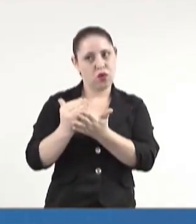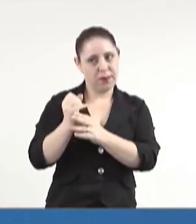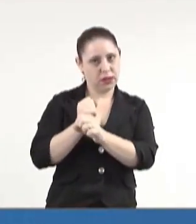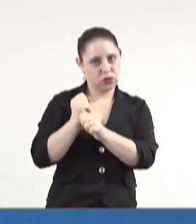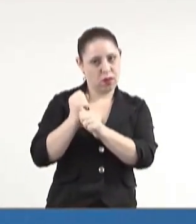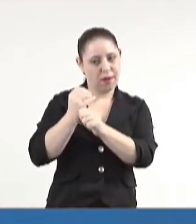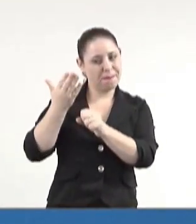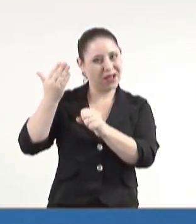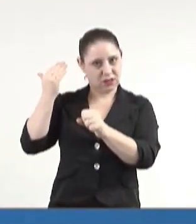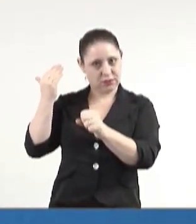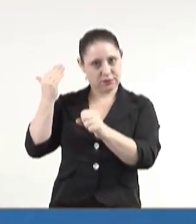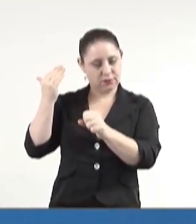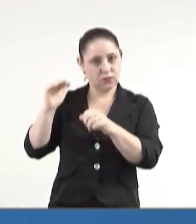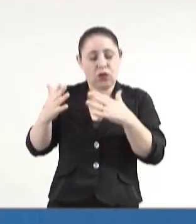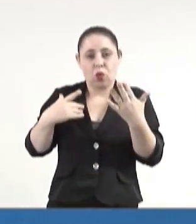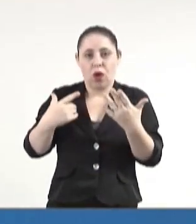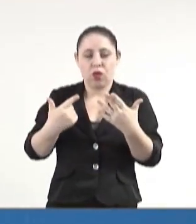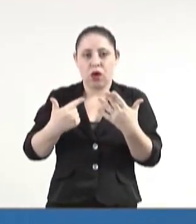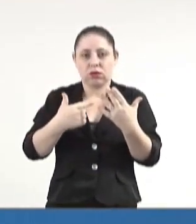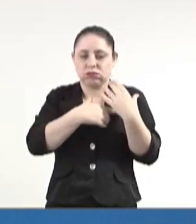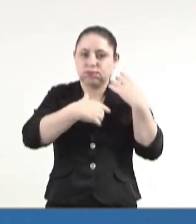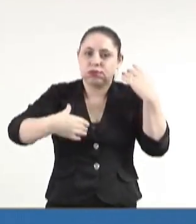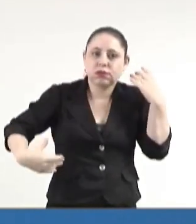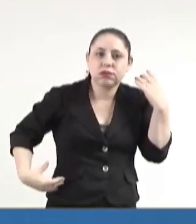realizou o repasse de nenhum centavo.